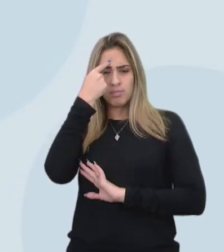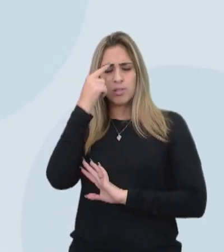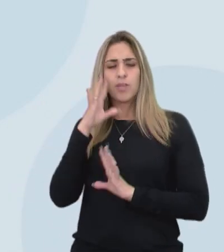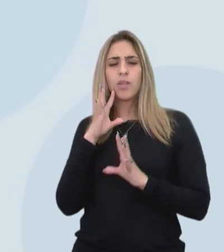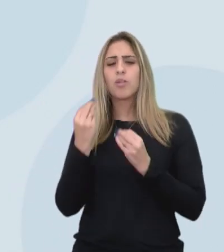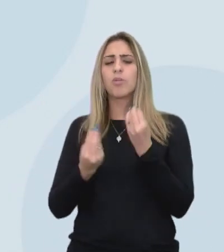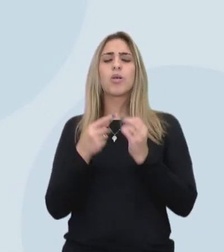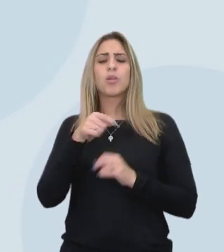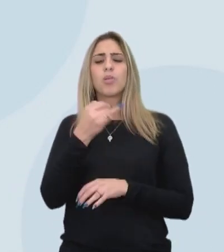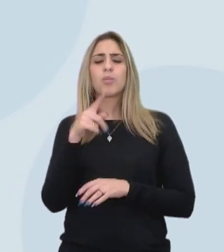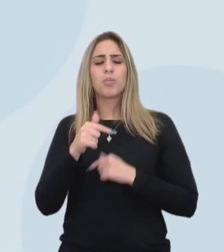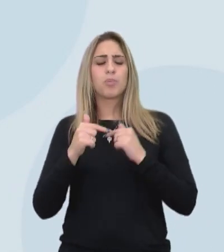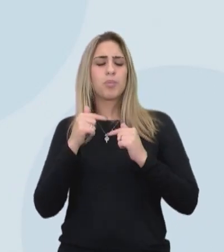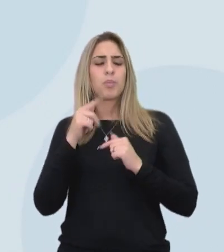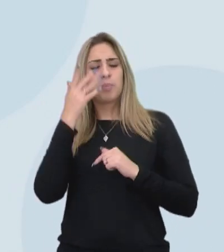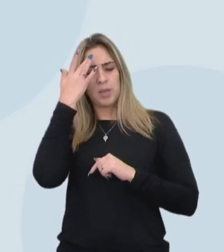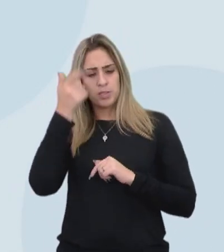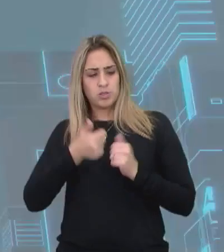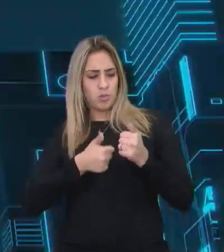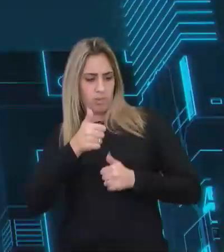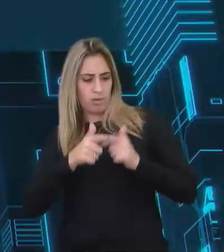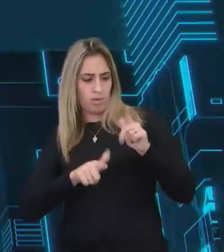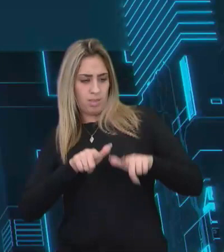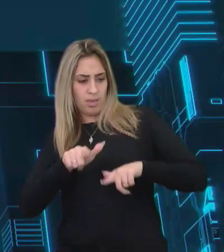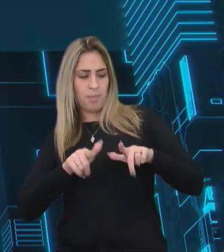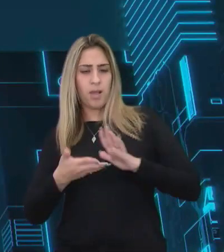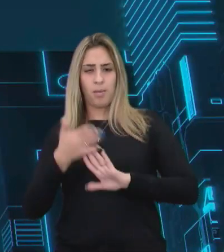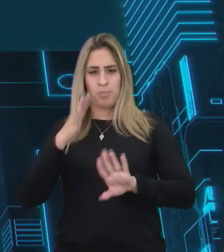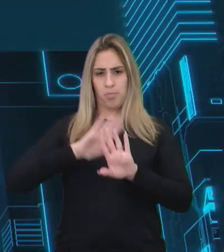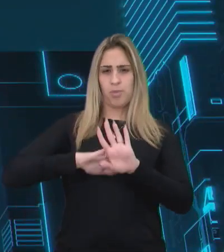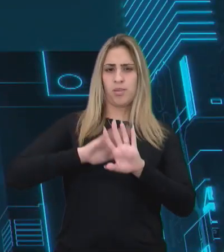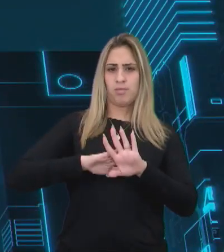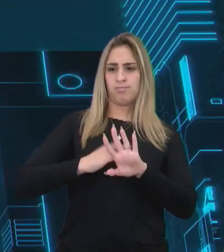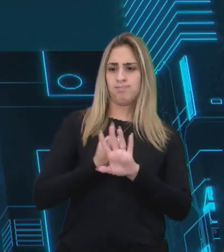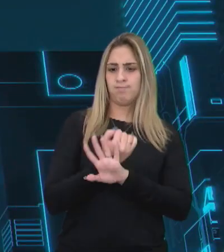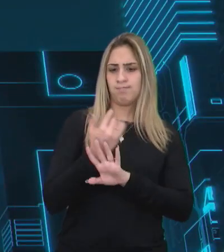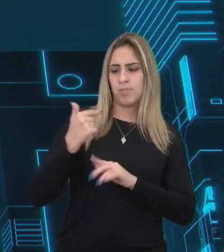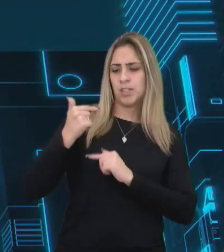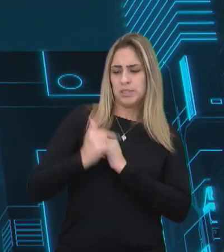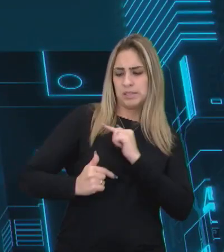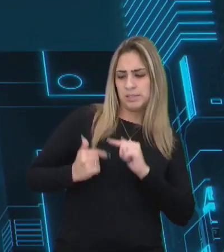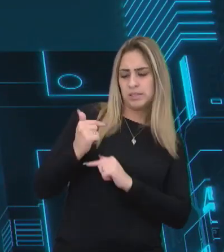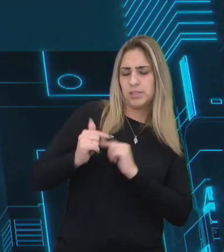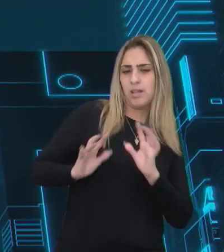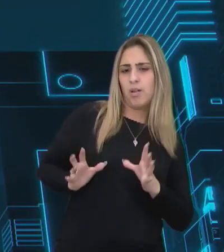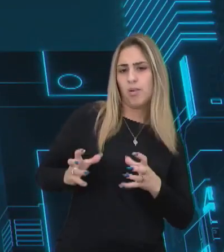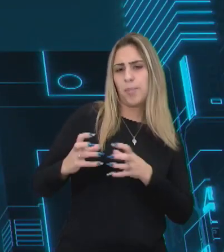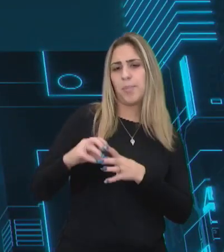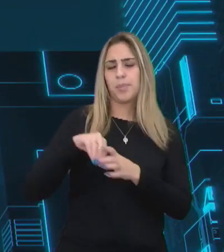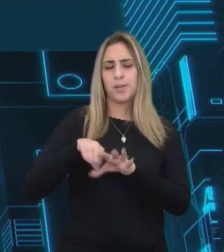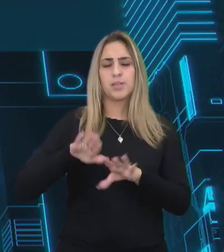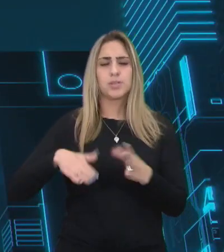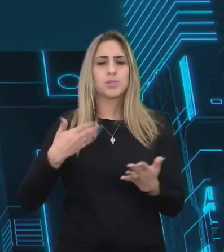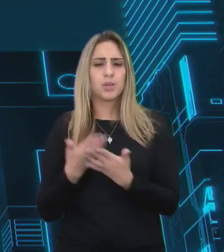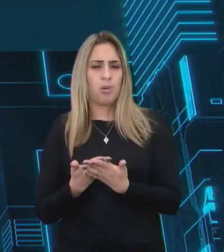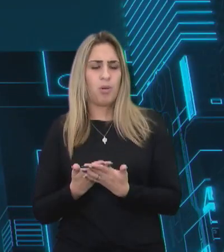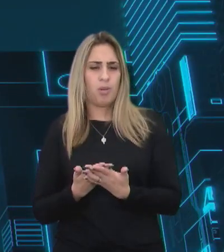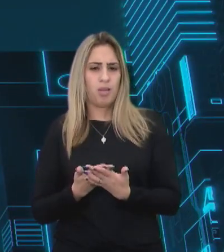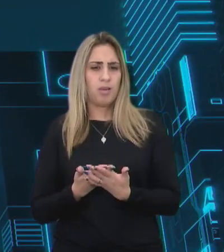produtor trabalha e o quanto é interessante e quem seria essa pessoa dentro do seu grupo aí na escola que